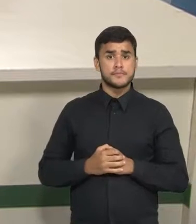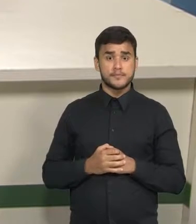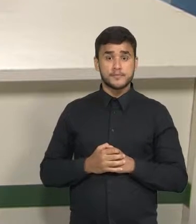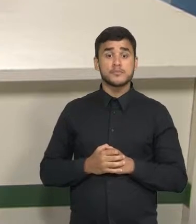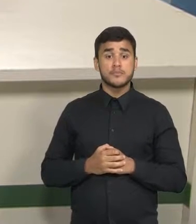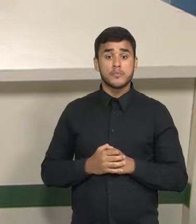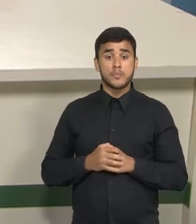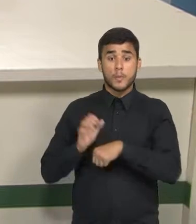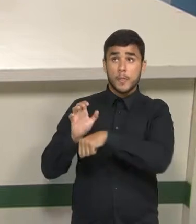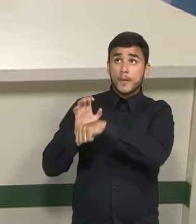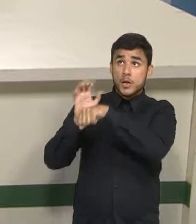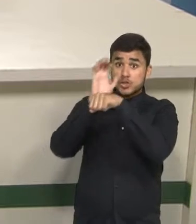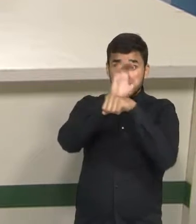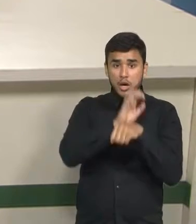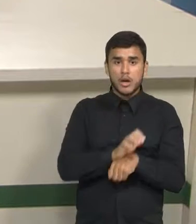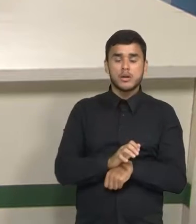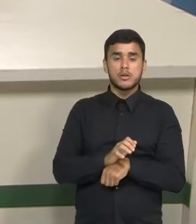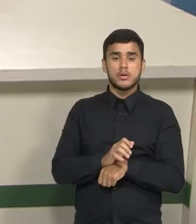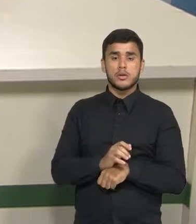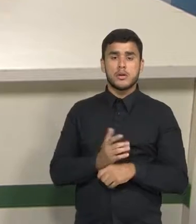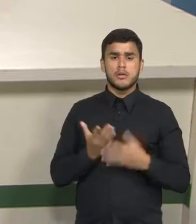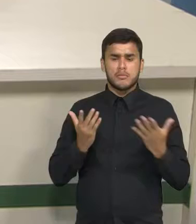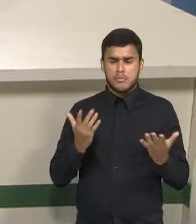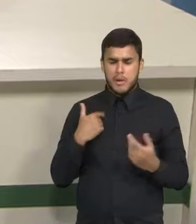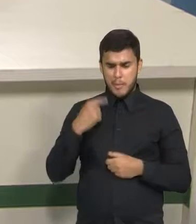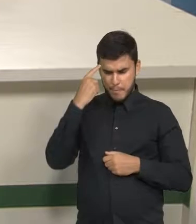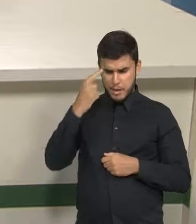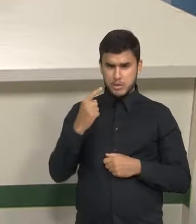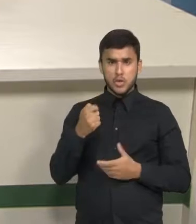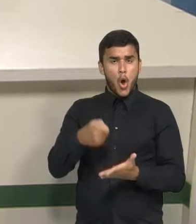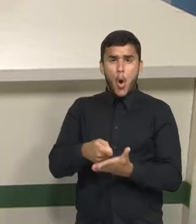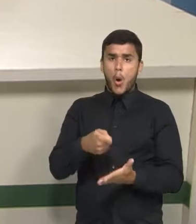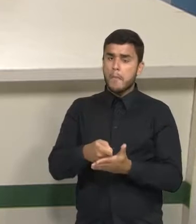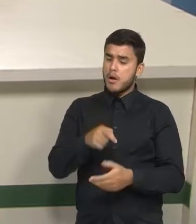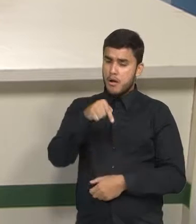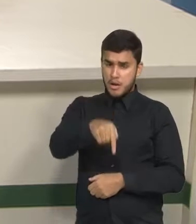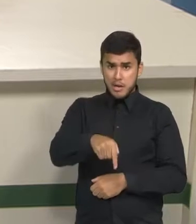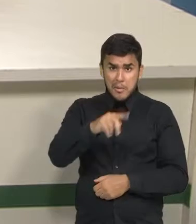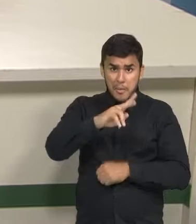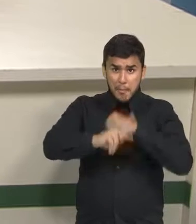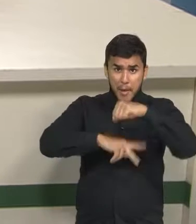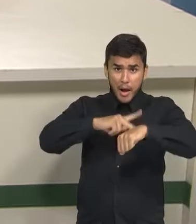segurança. Agora, como é que você pode responsabilizar um Estado pela segurança